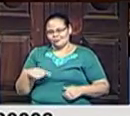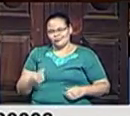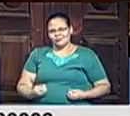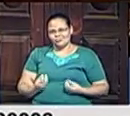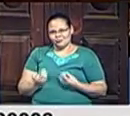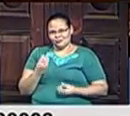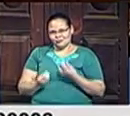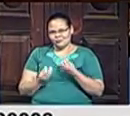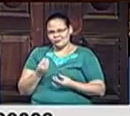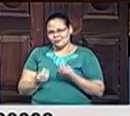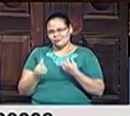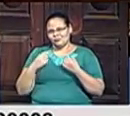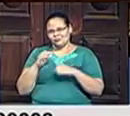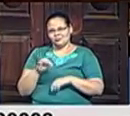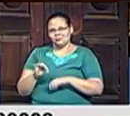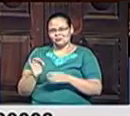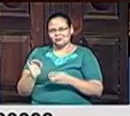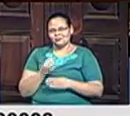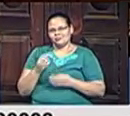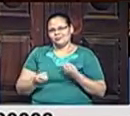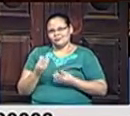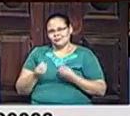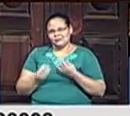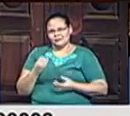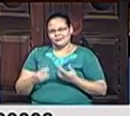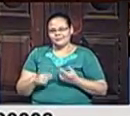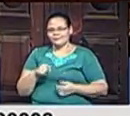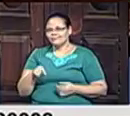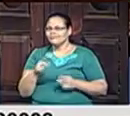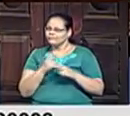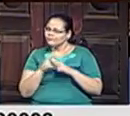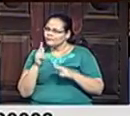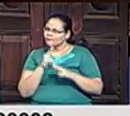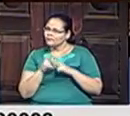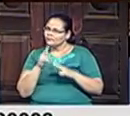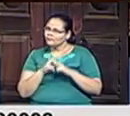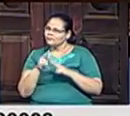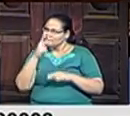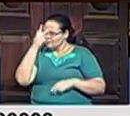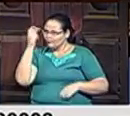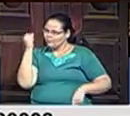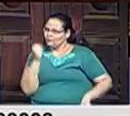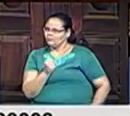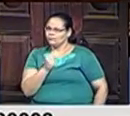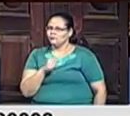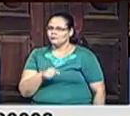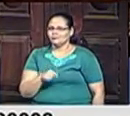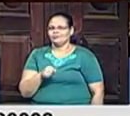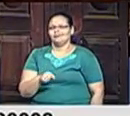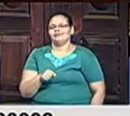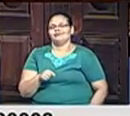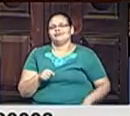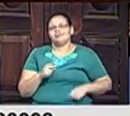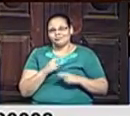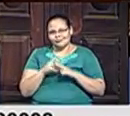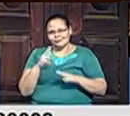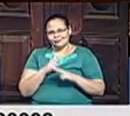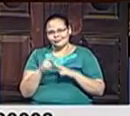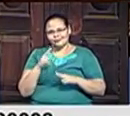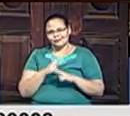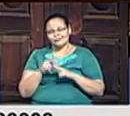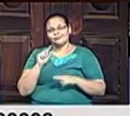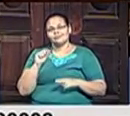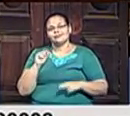para simular um assassinato, para disfarçar o bárbaro crime do aborto